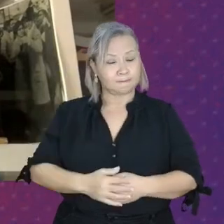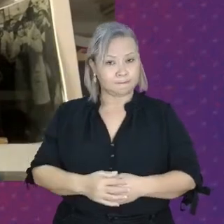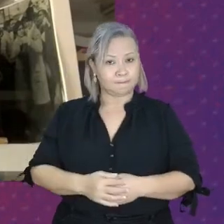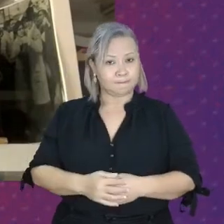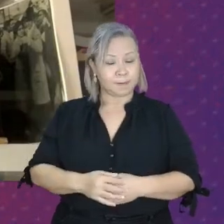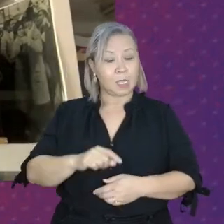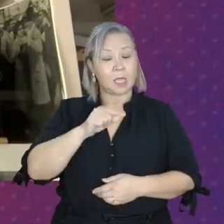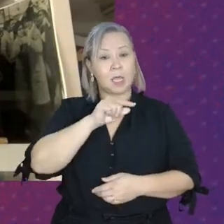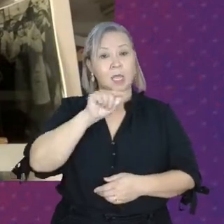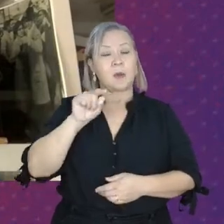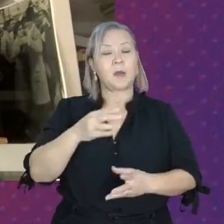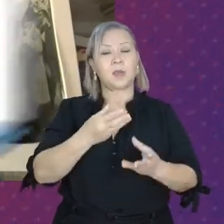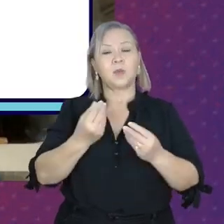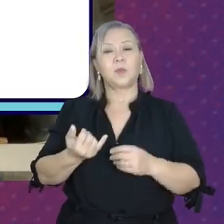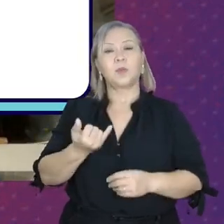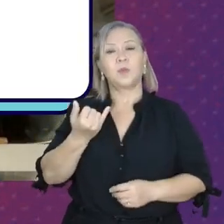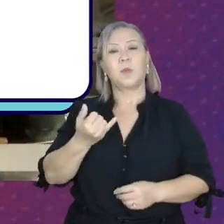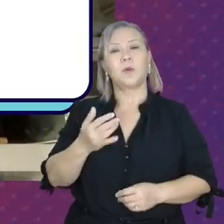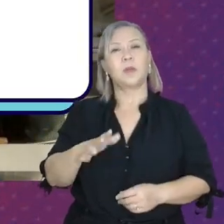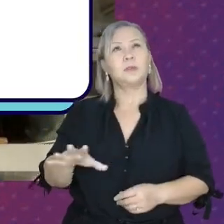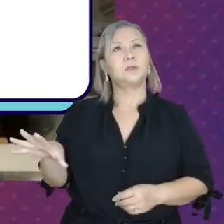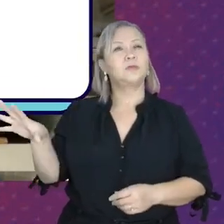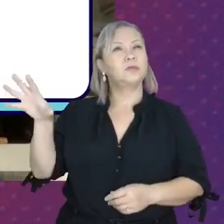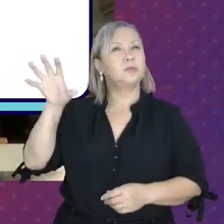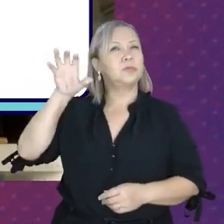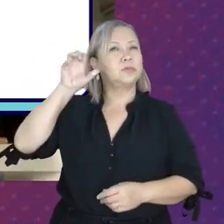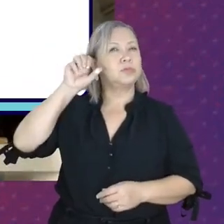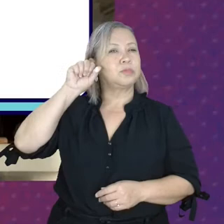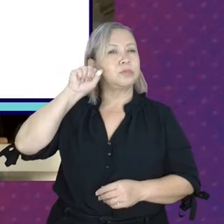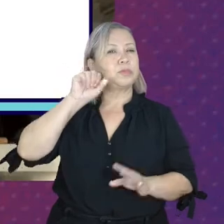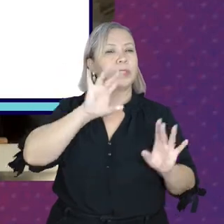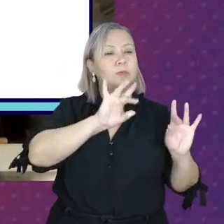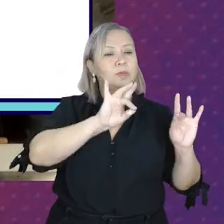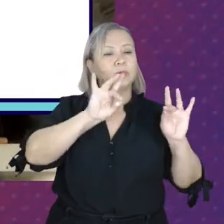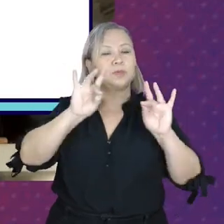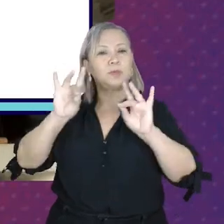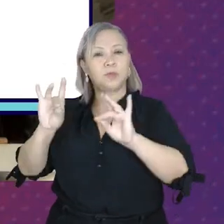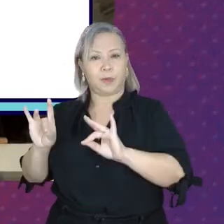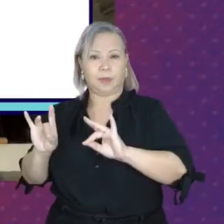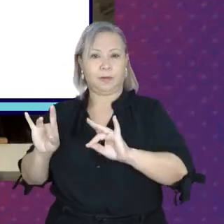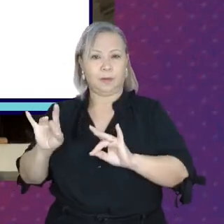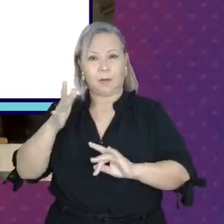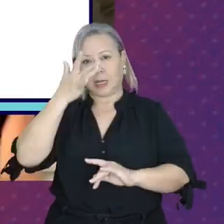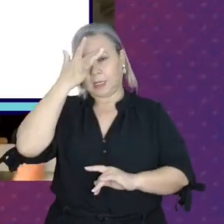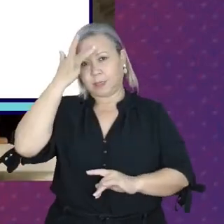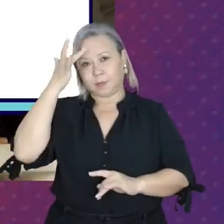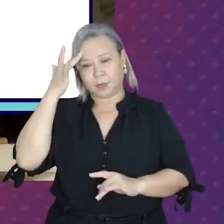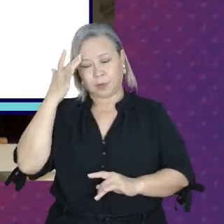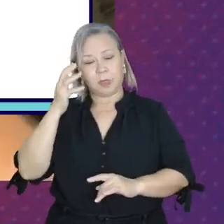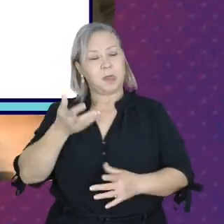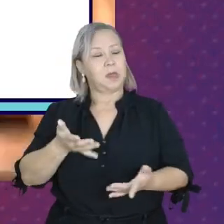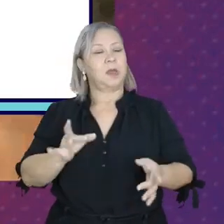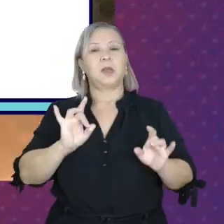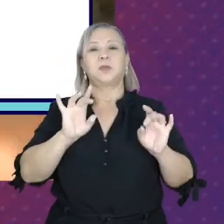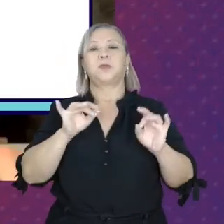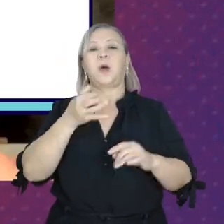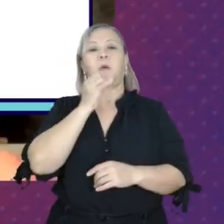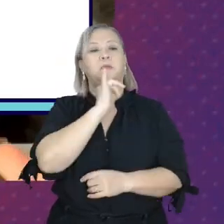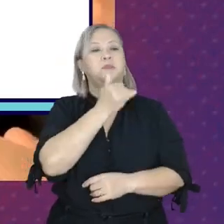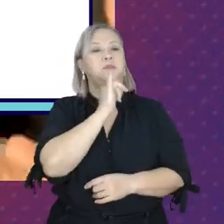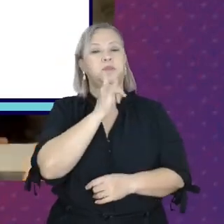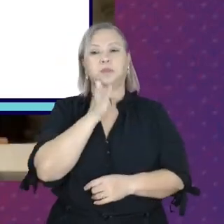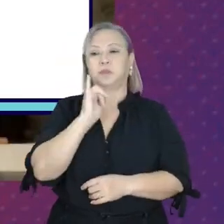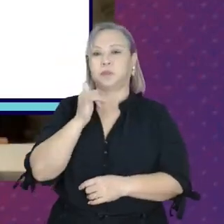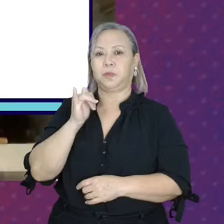Para isso, gente, é muito importante ouvir as pessoas. Não é só contar para as pessoas o que cada uma quer fazer, as suas ideias, as